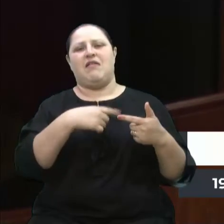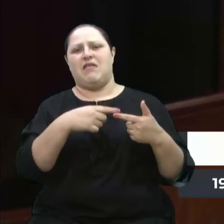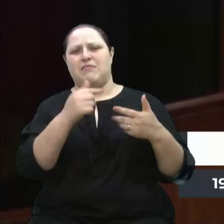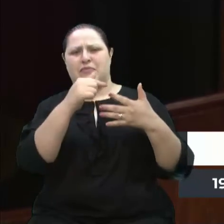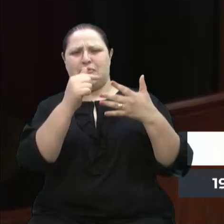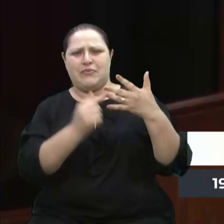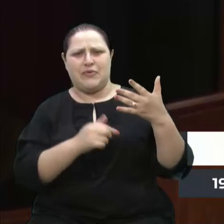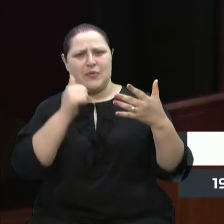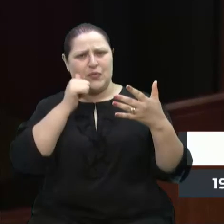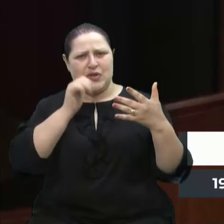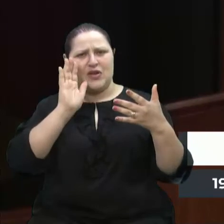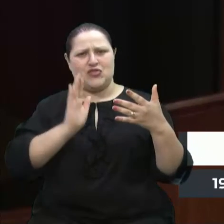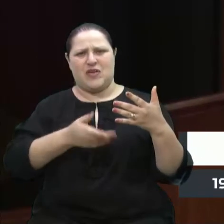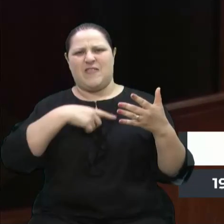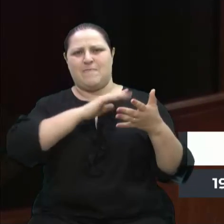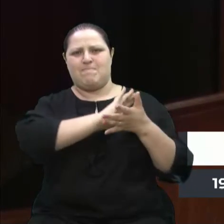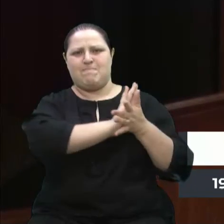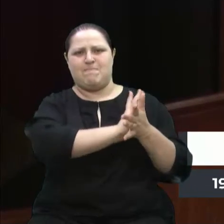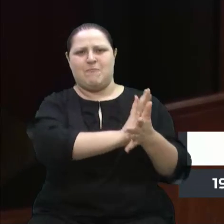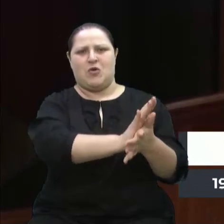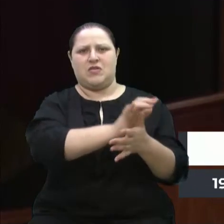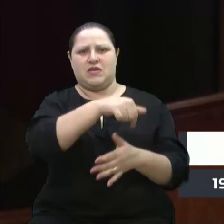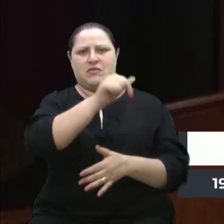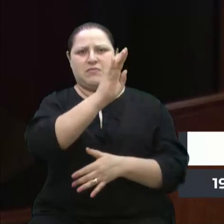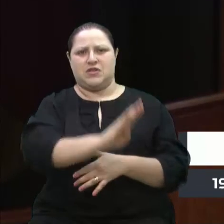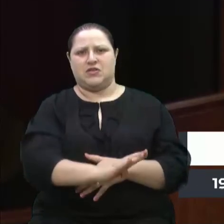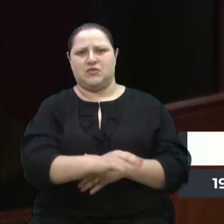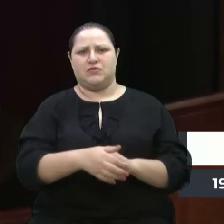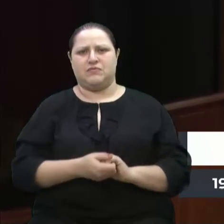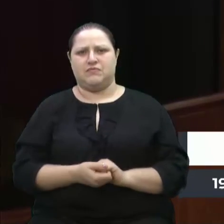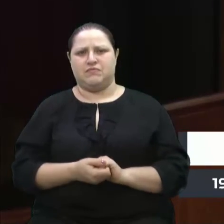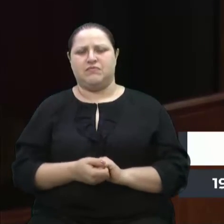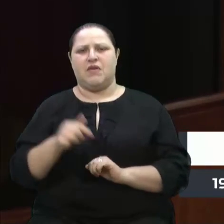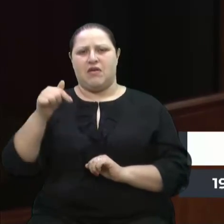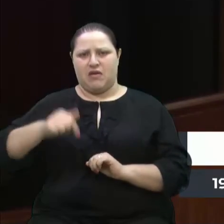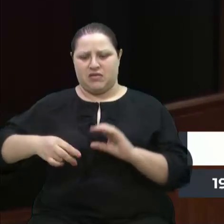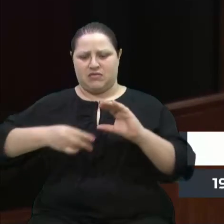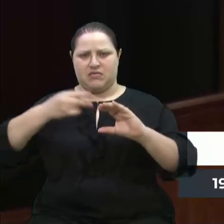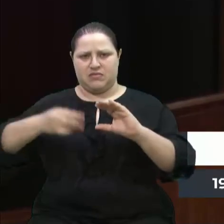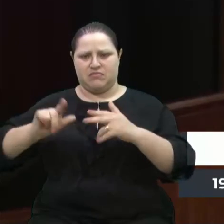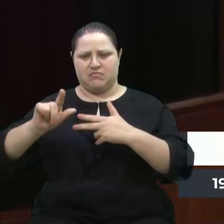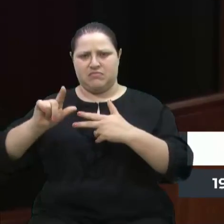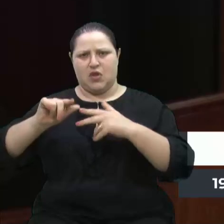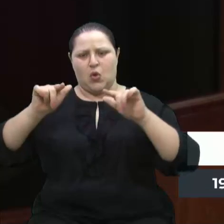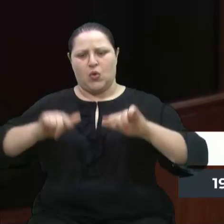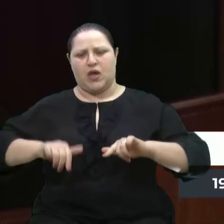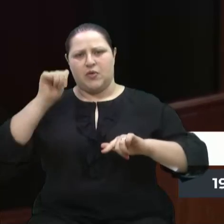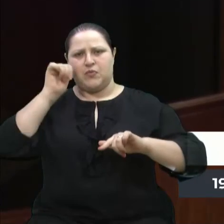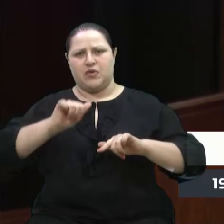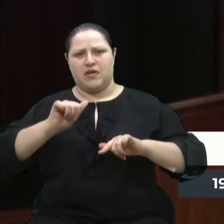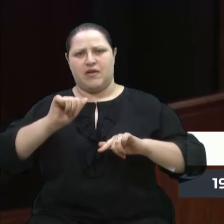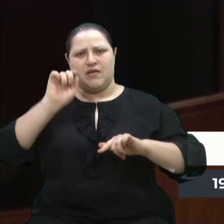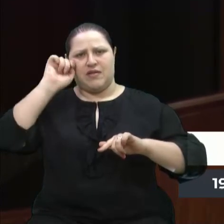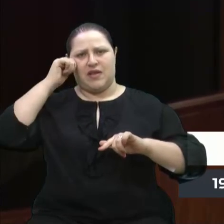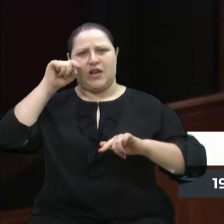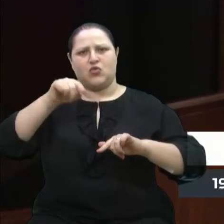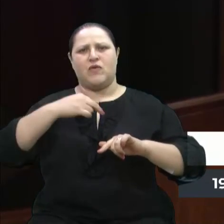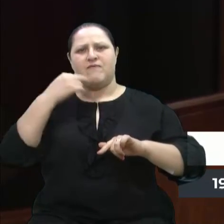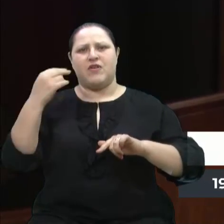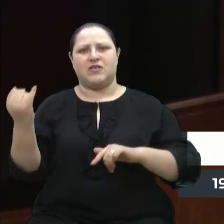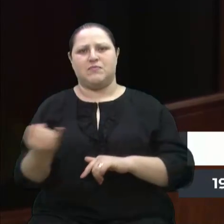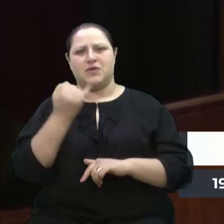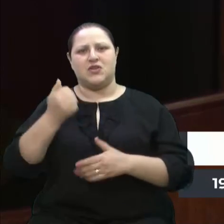foram silenciadas nesse Brasil. O parlamento é lugar de mulher negra. E a sua voz aqui é muito importante. Tem todo o